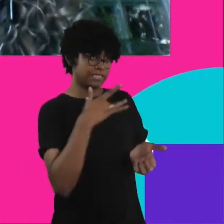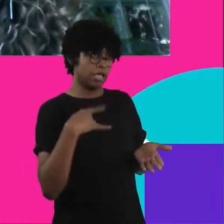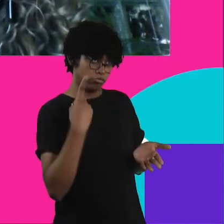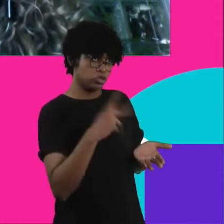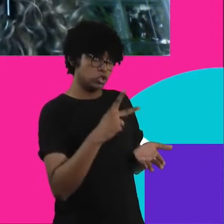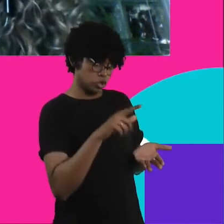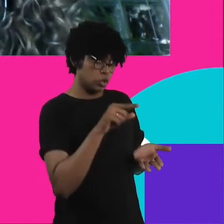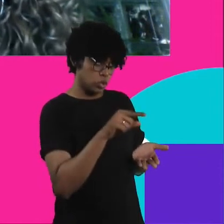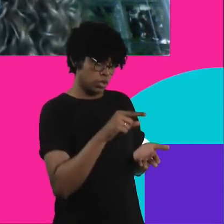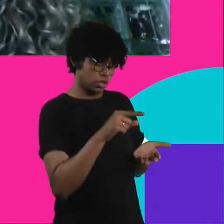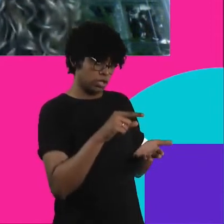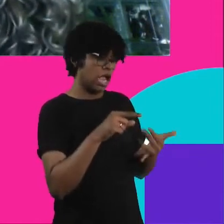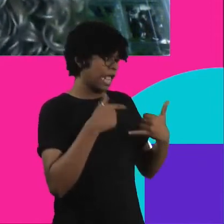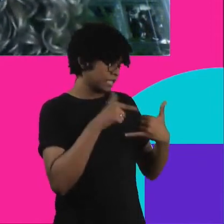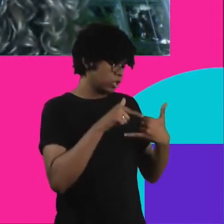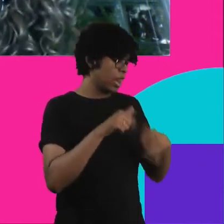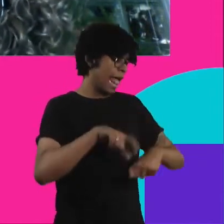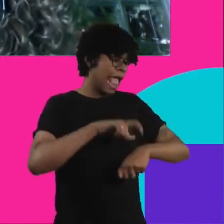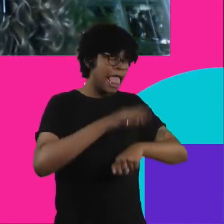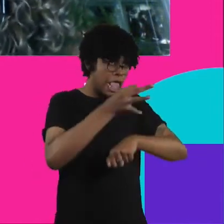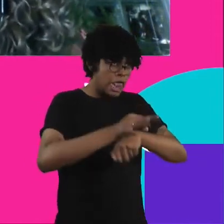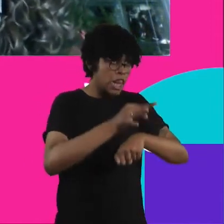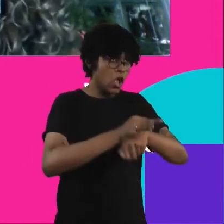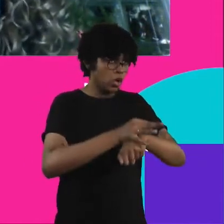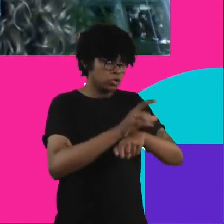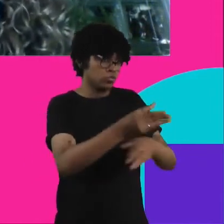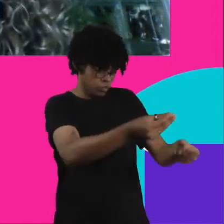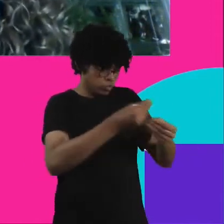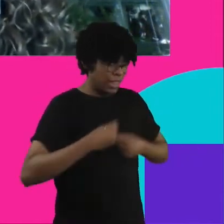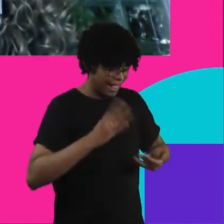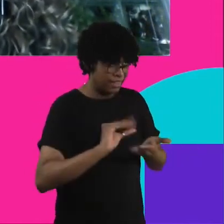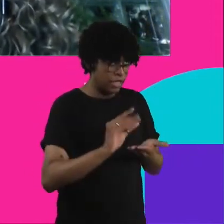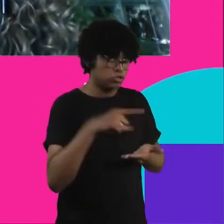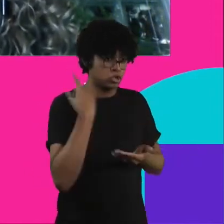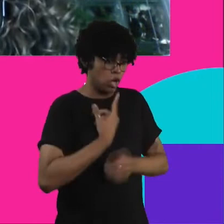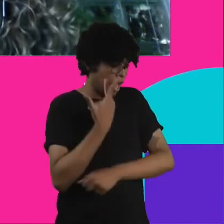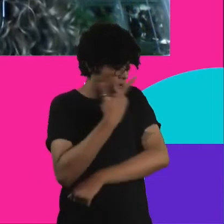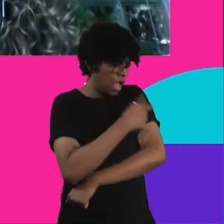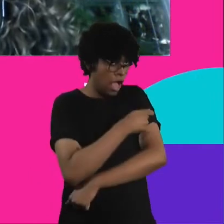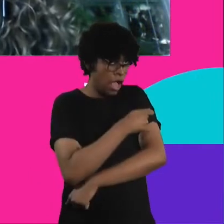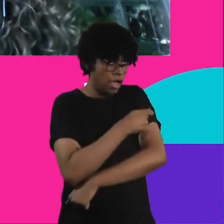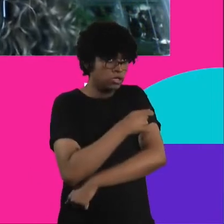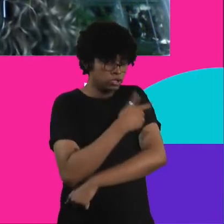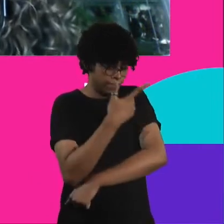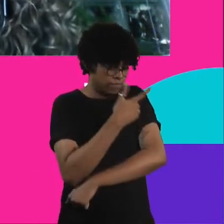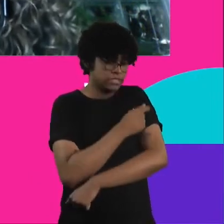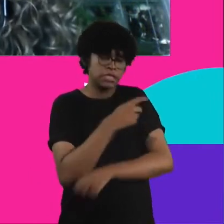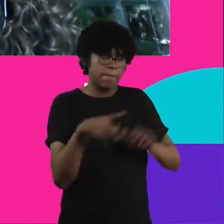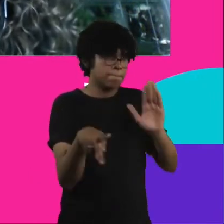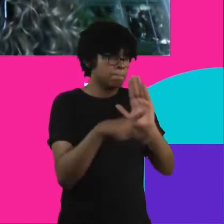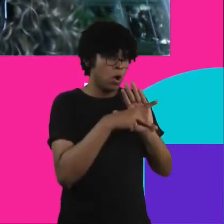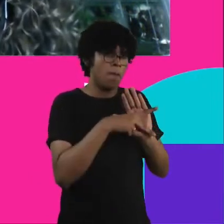está gerando aí no teu relógio, para que a gente possa produzir uma vacina preditiva para as pessoas